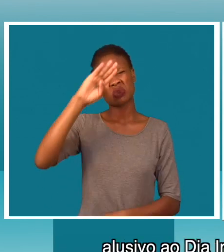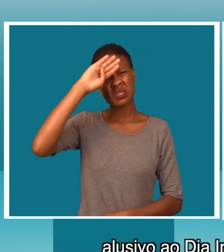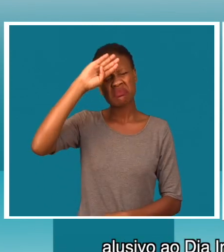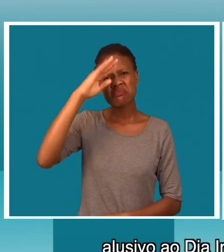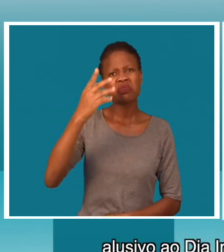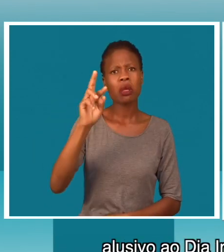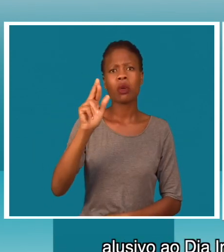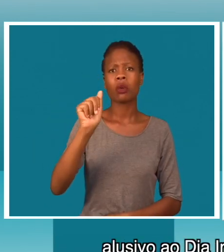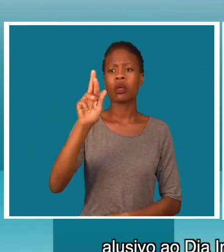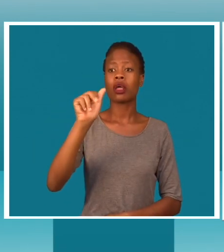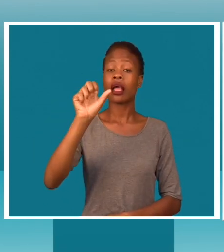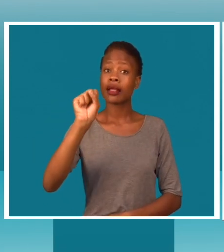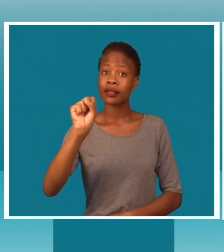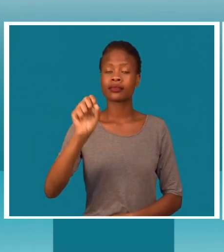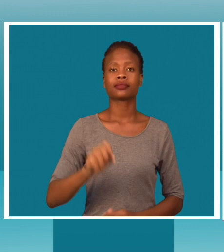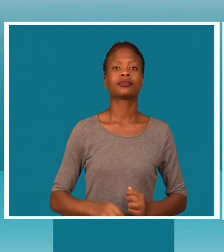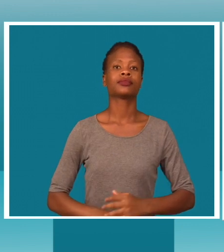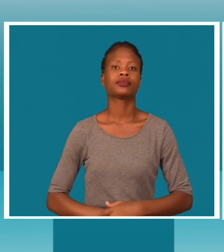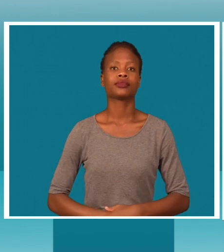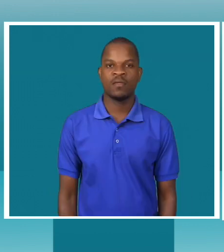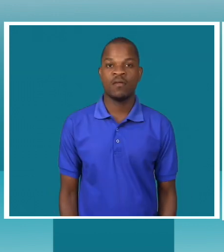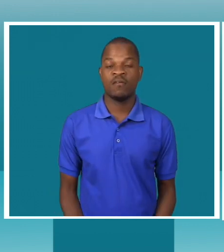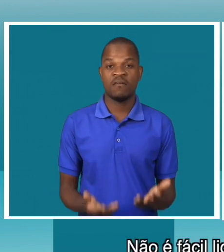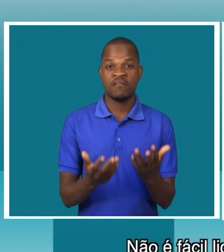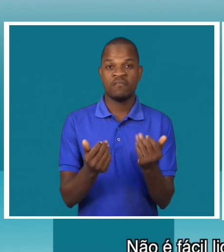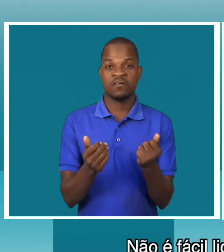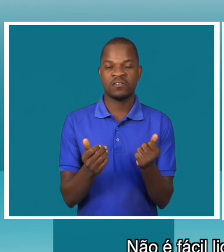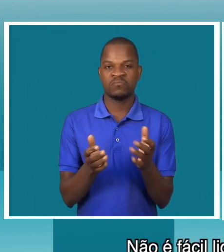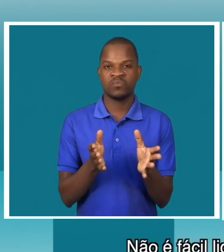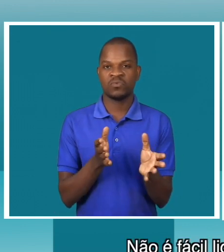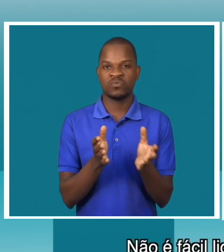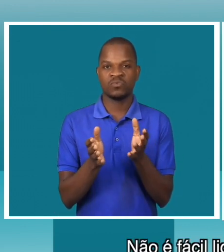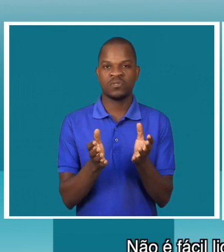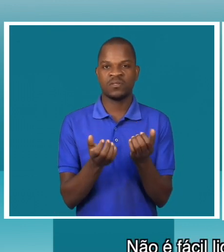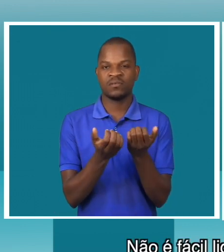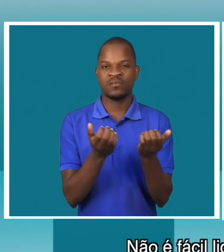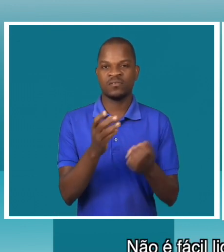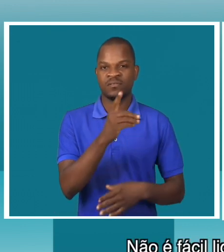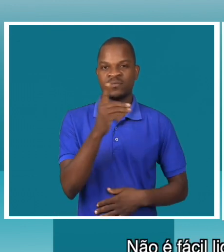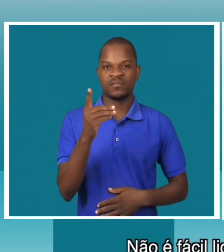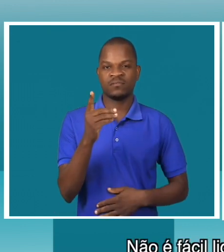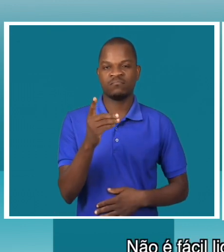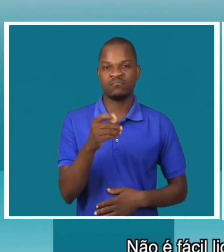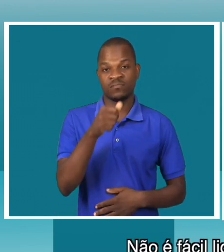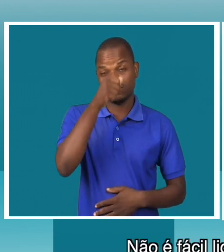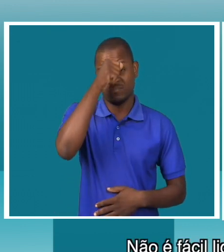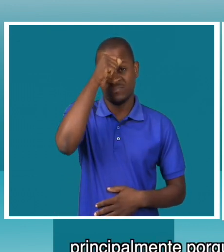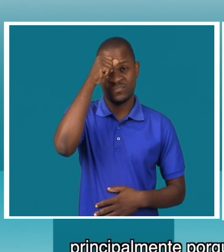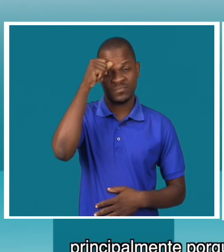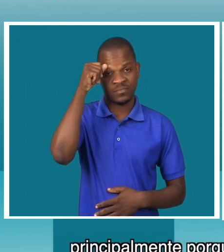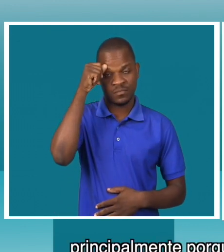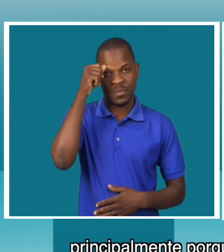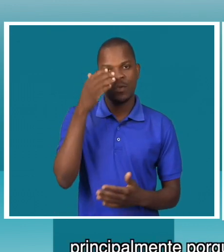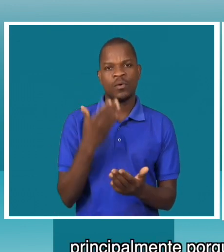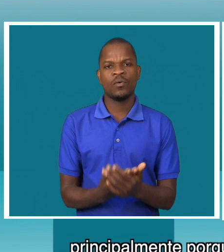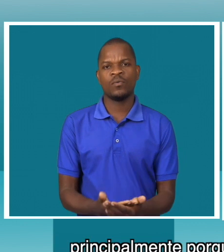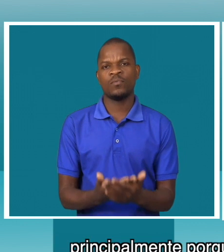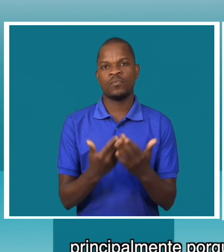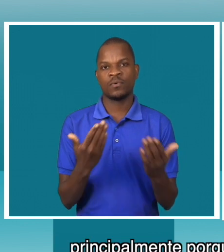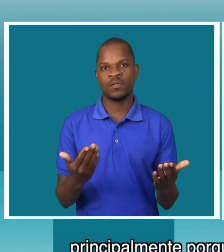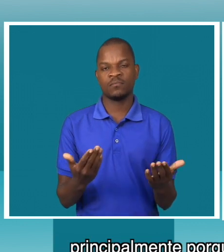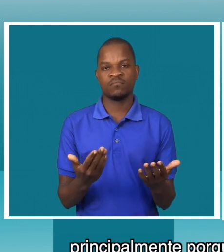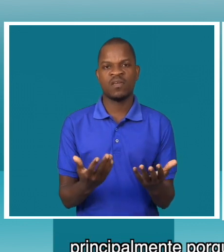Internacional das Doenças Raras. Não é fácil lidar com esta situação, principalmente